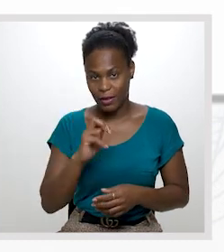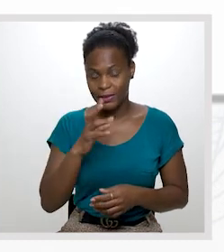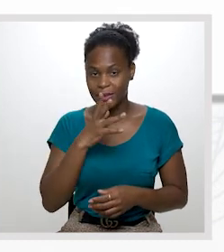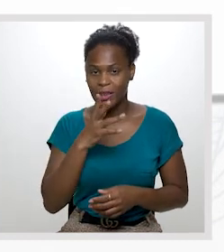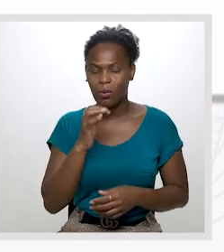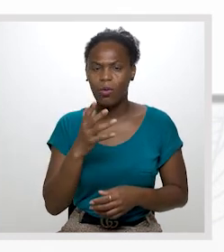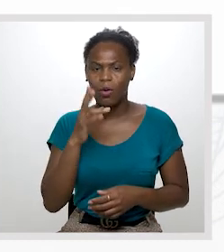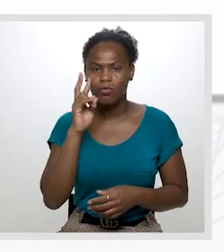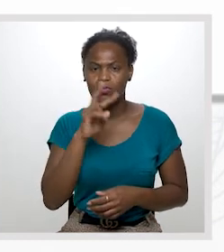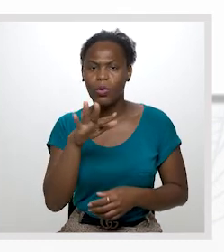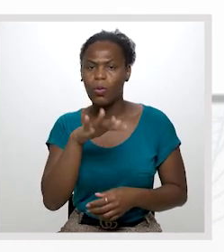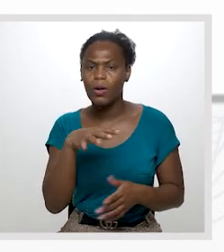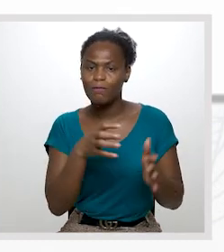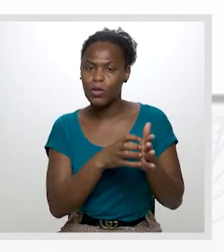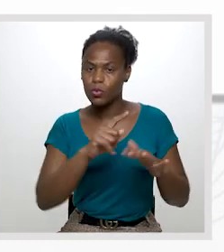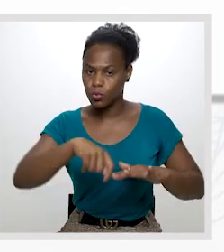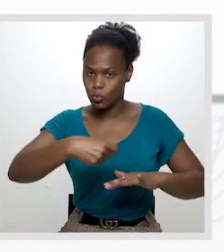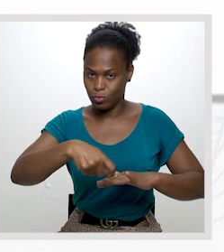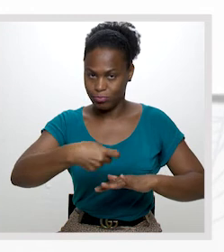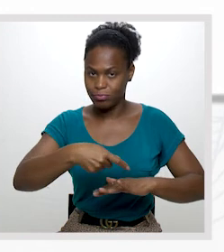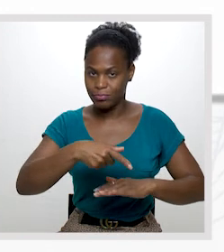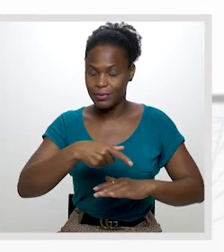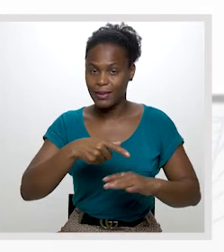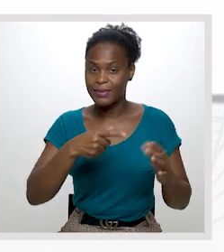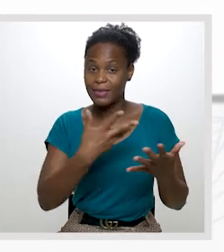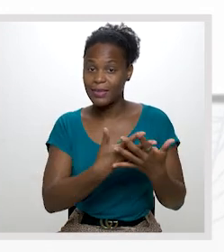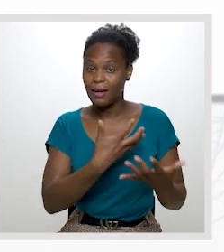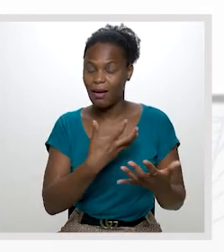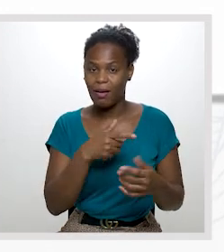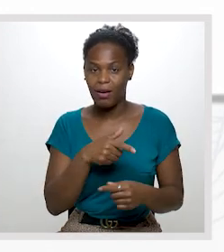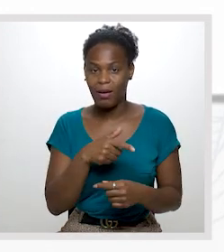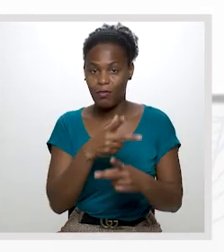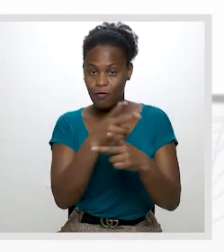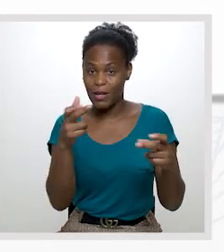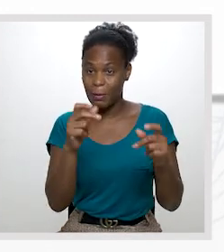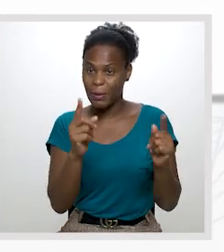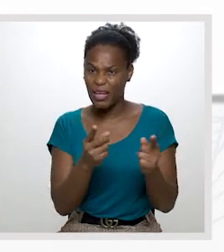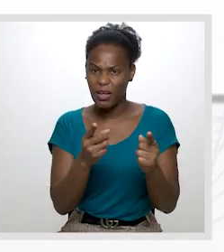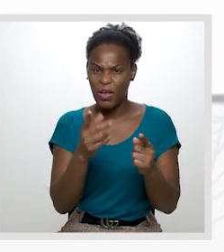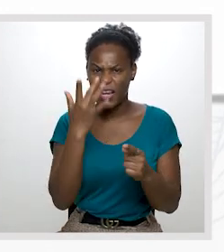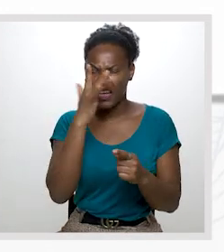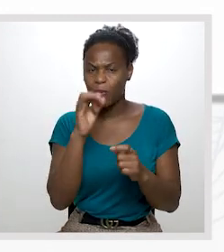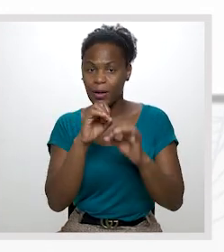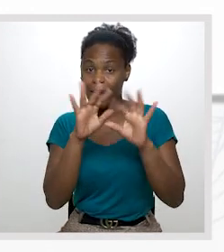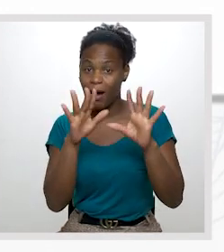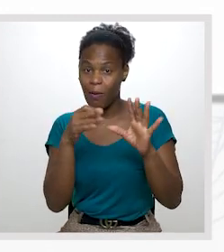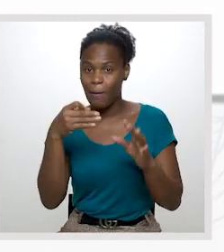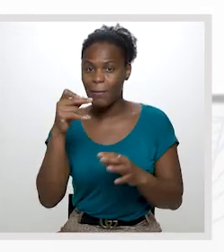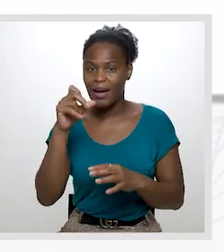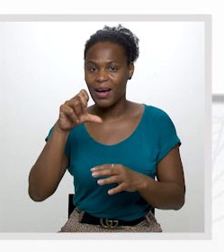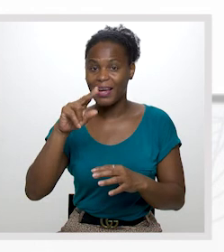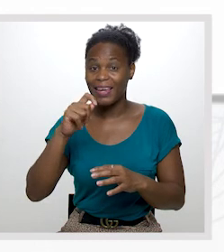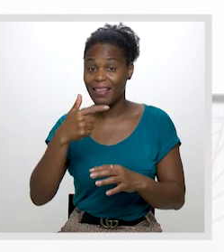3. Identifique a figura de estilo destacada no verso. Pequeno, negro e claro, um